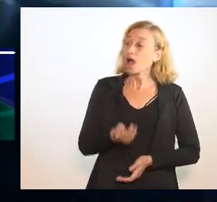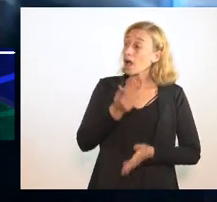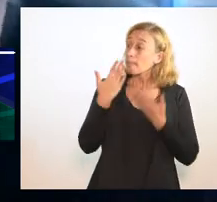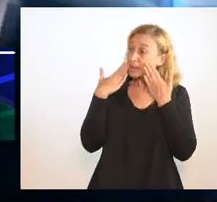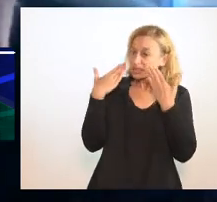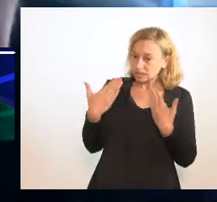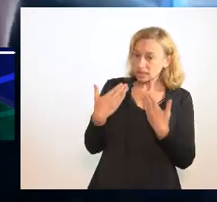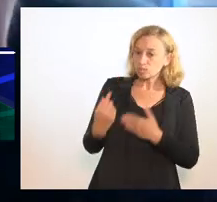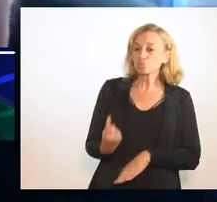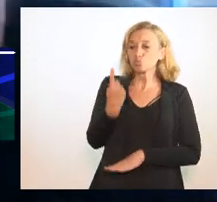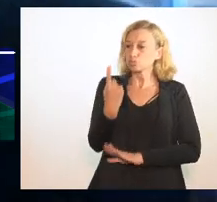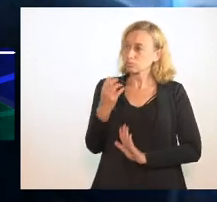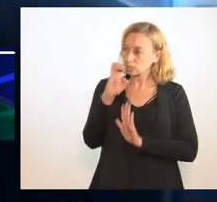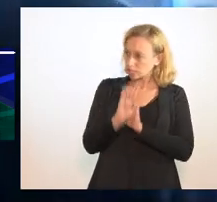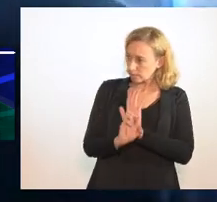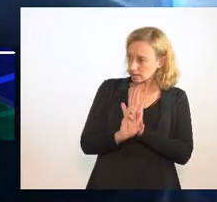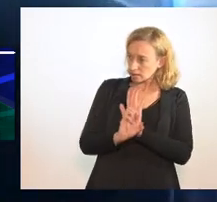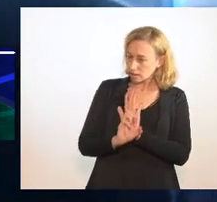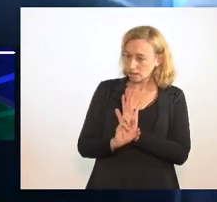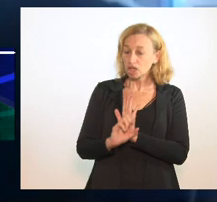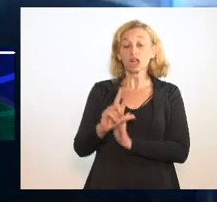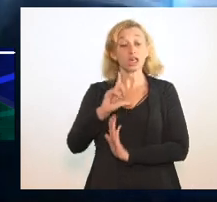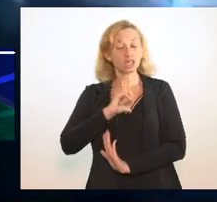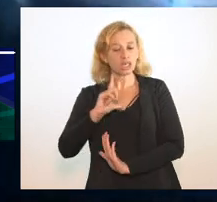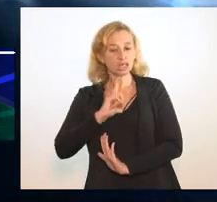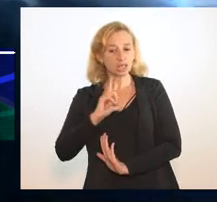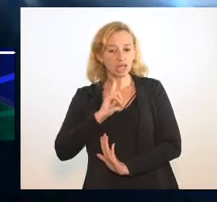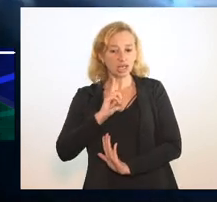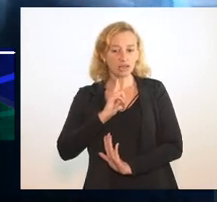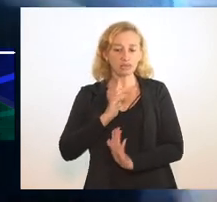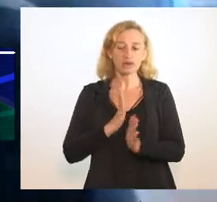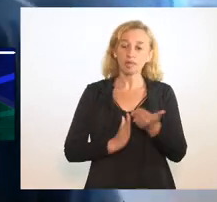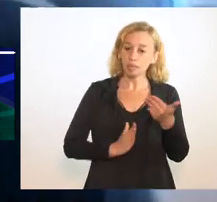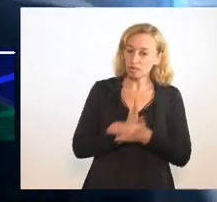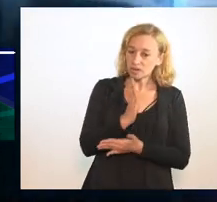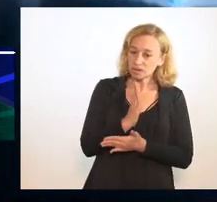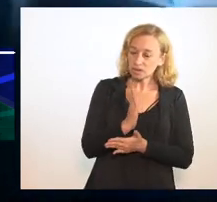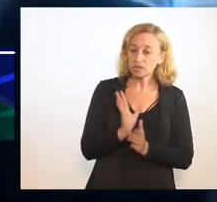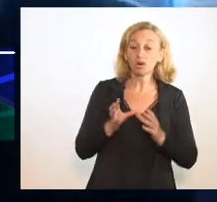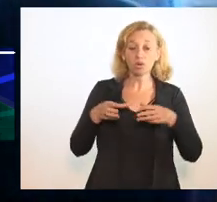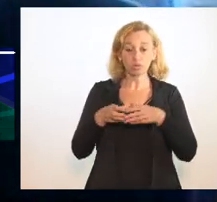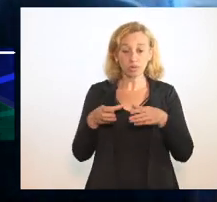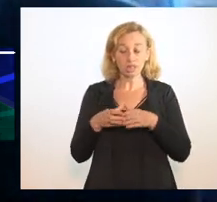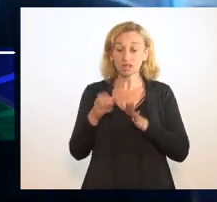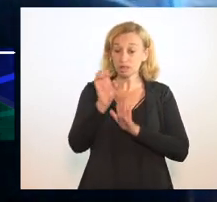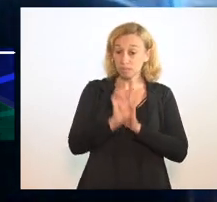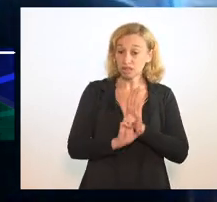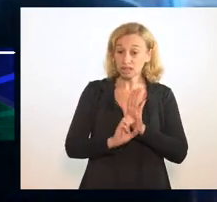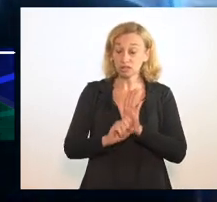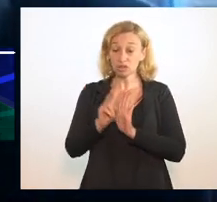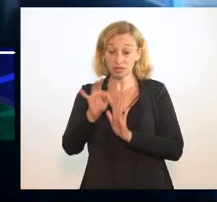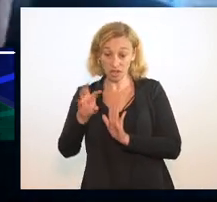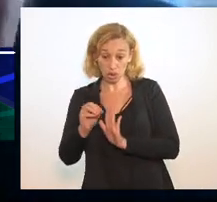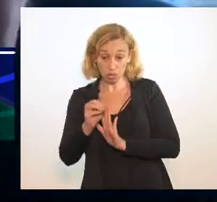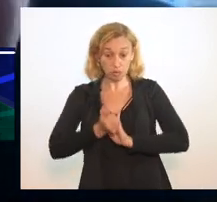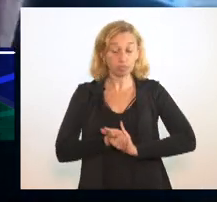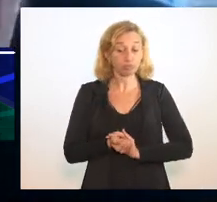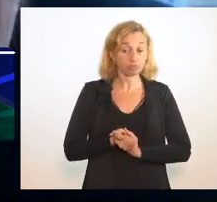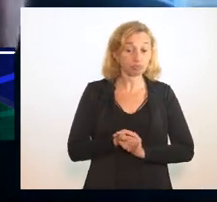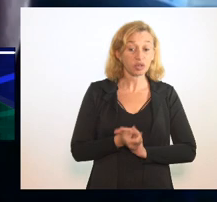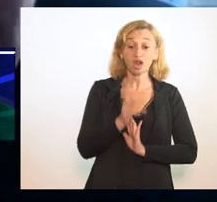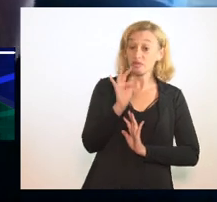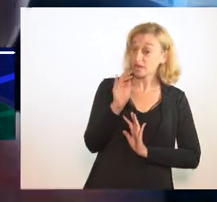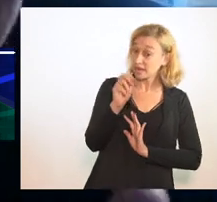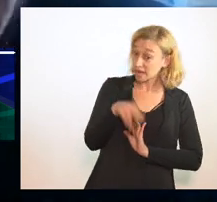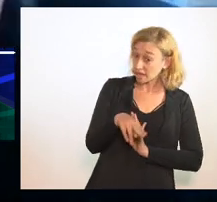Apresentamos uma emenda que teve o parecer favorável na Comissão de Emendas Constitucionais e Vetos, que, no caso do